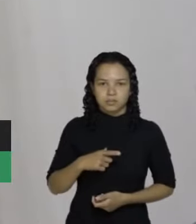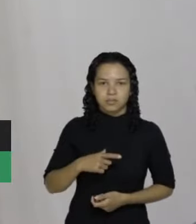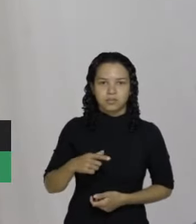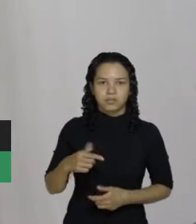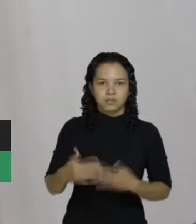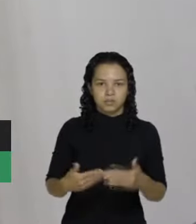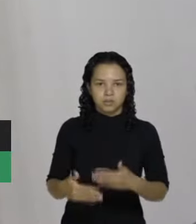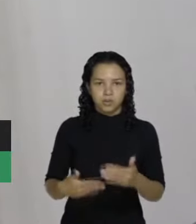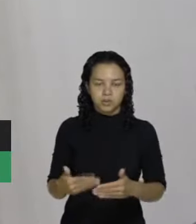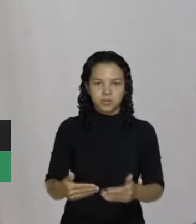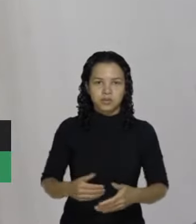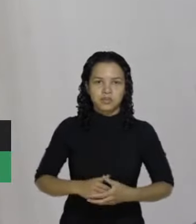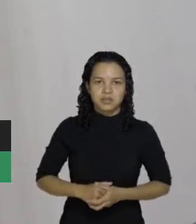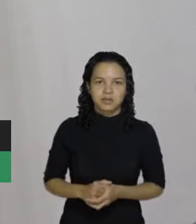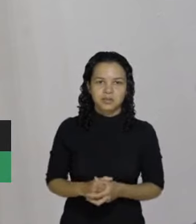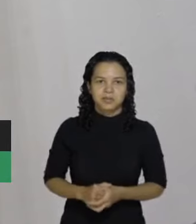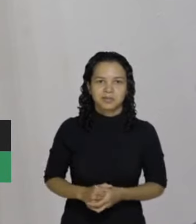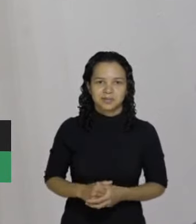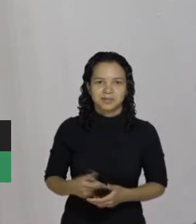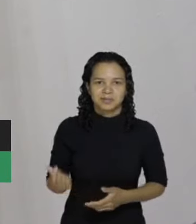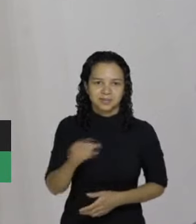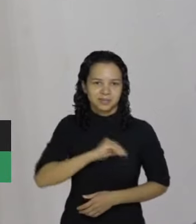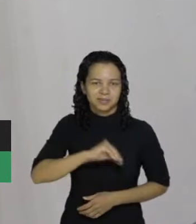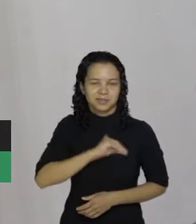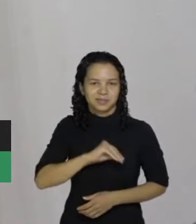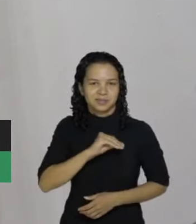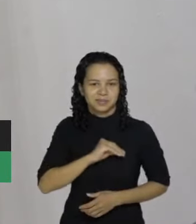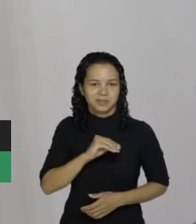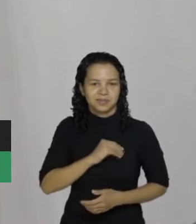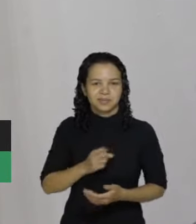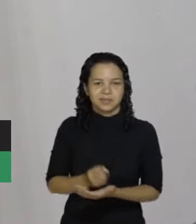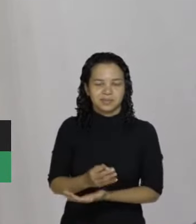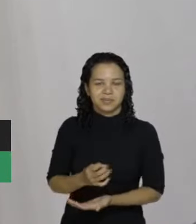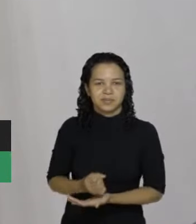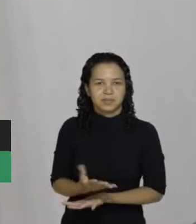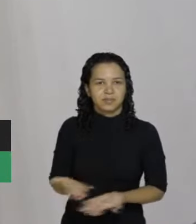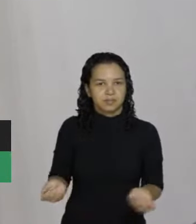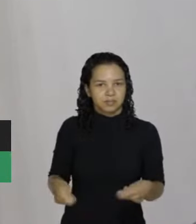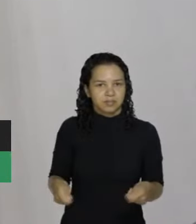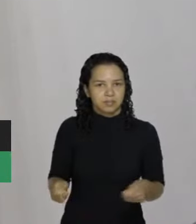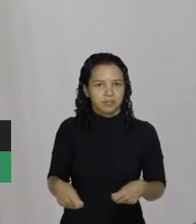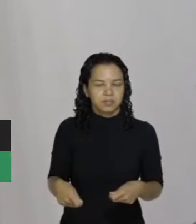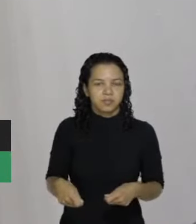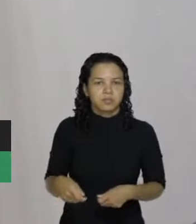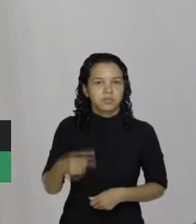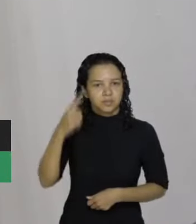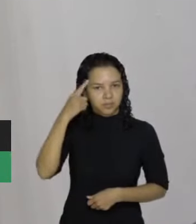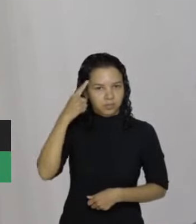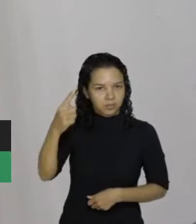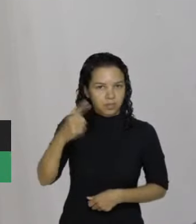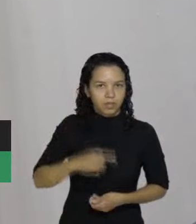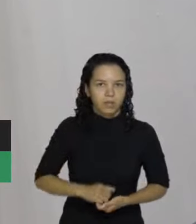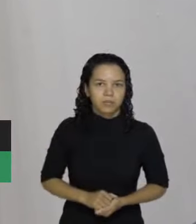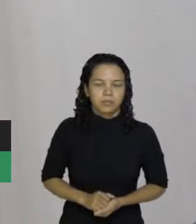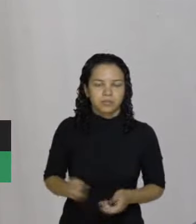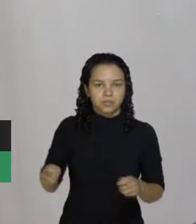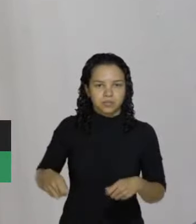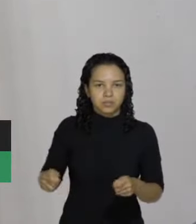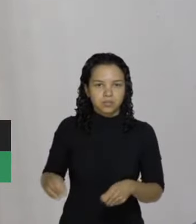gerando muitos empregos e renda. O cultivo da macroalga, senhores, para termos uma ideia, ela proporciona